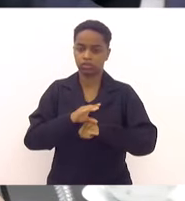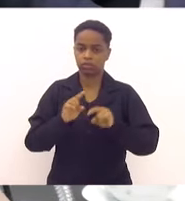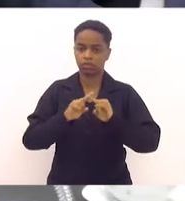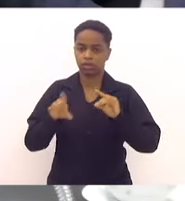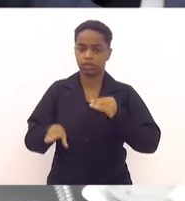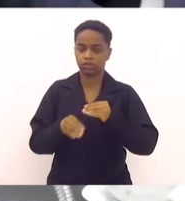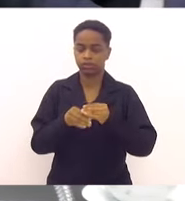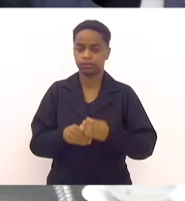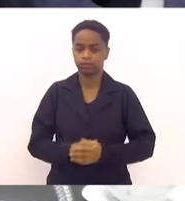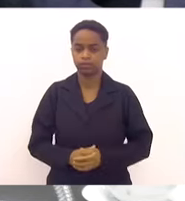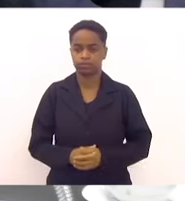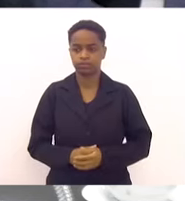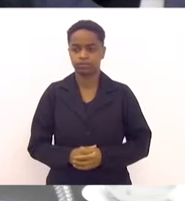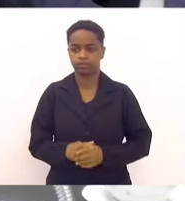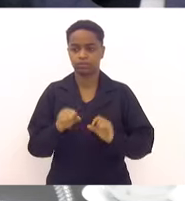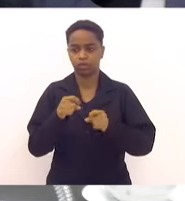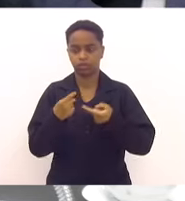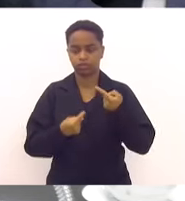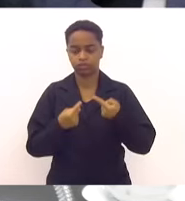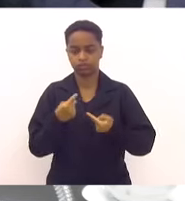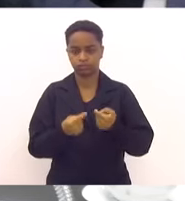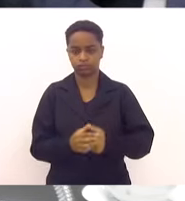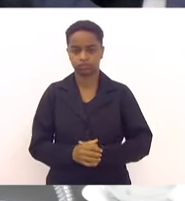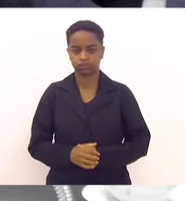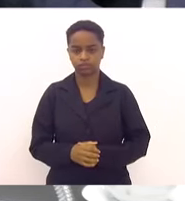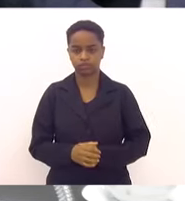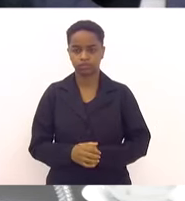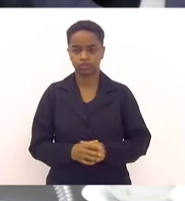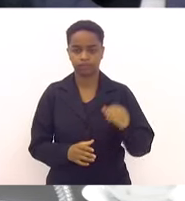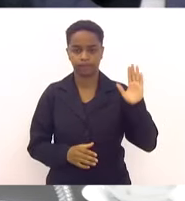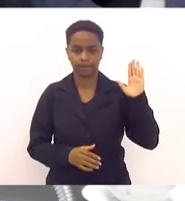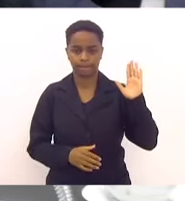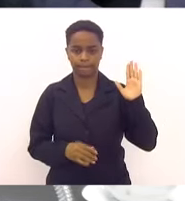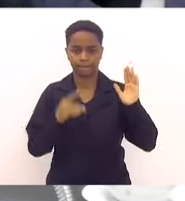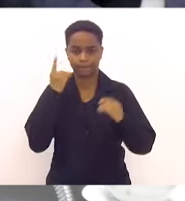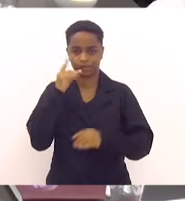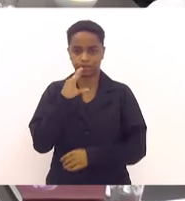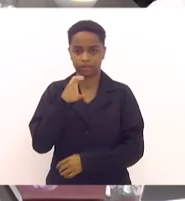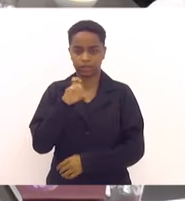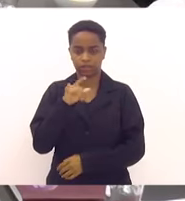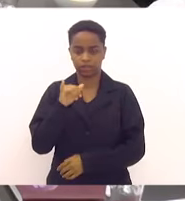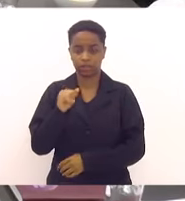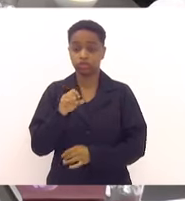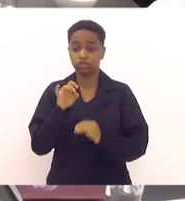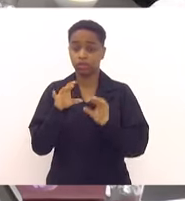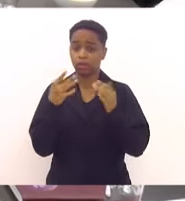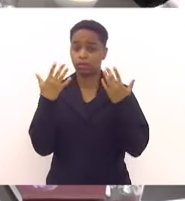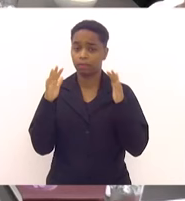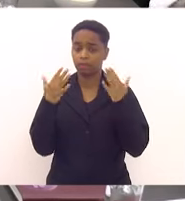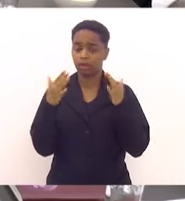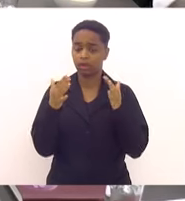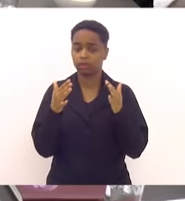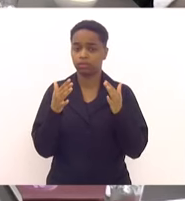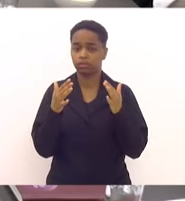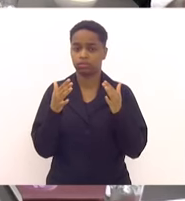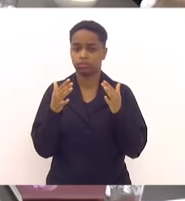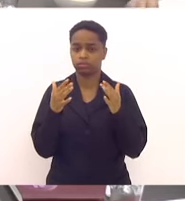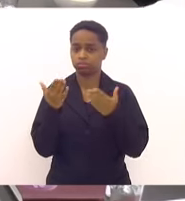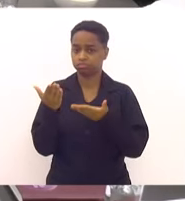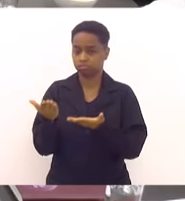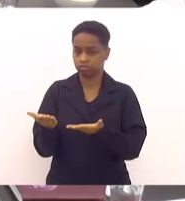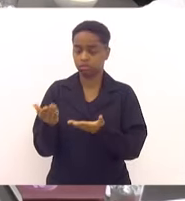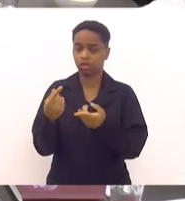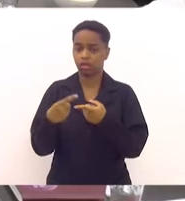emendas. Em discussão. Presidente. Para discutir, deputada Célia. Apenas para parabenizar a